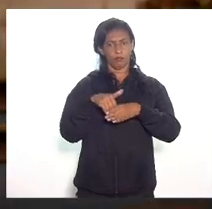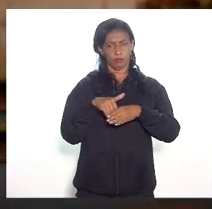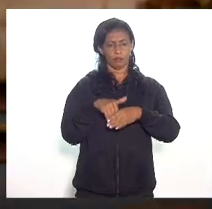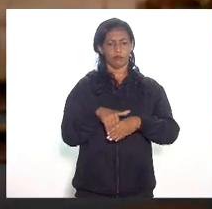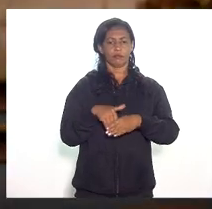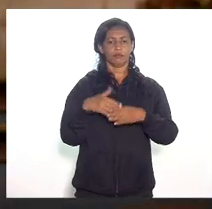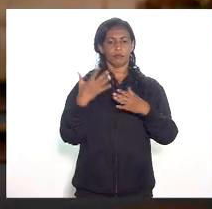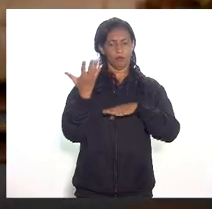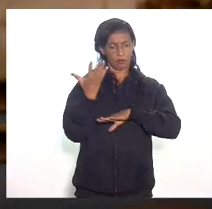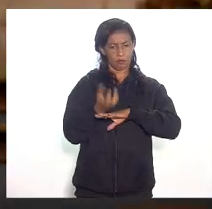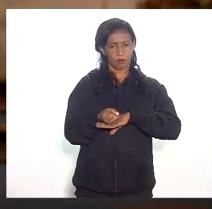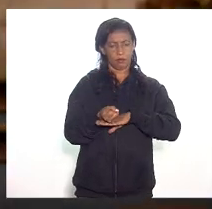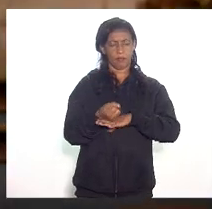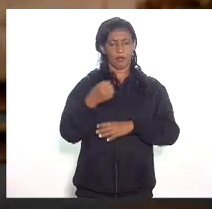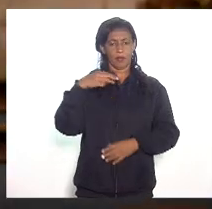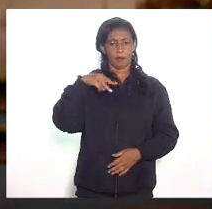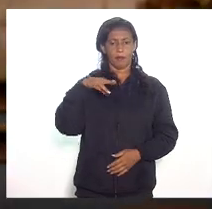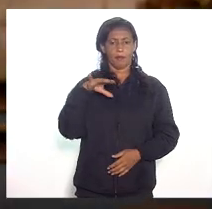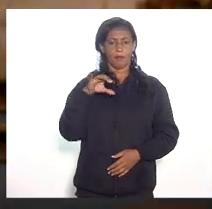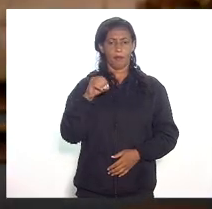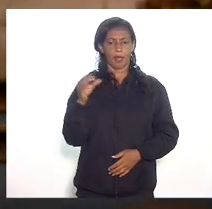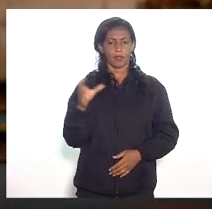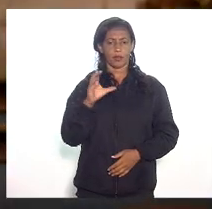Comissão de Orçamento, deputado Márcio Canella.